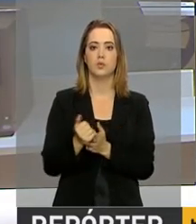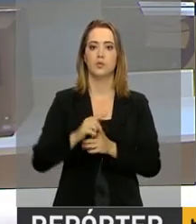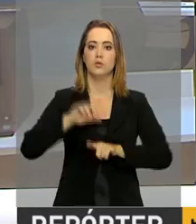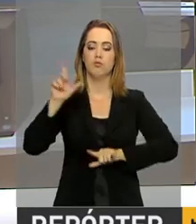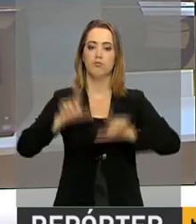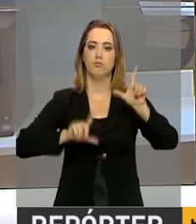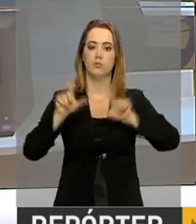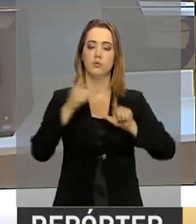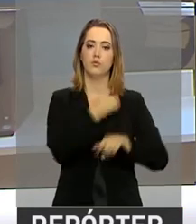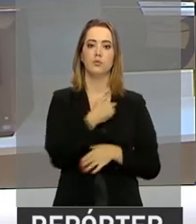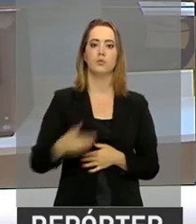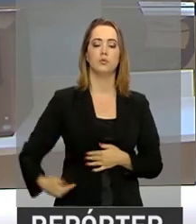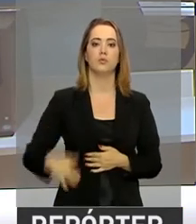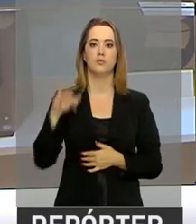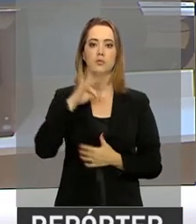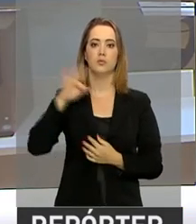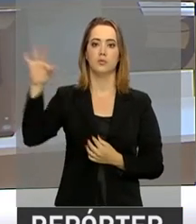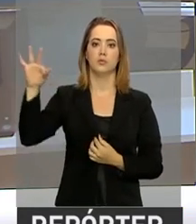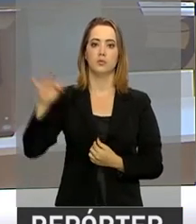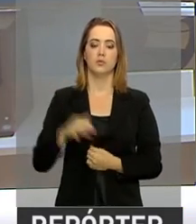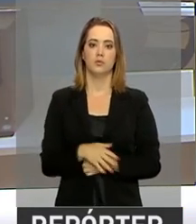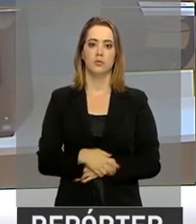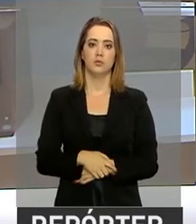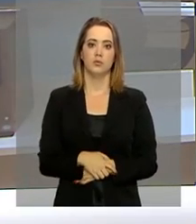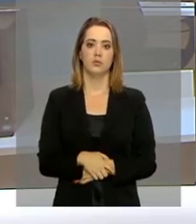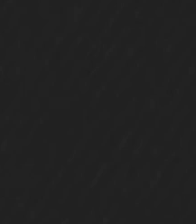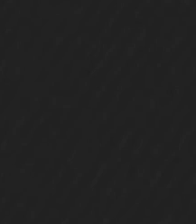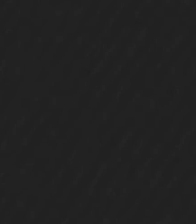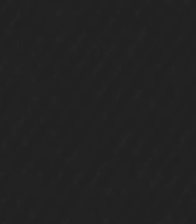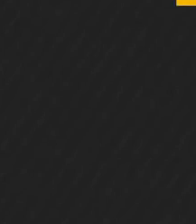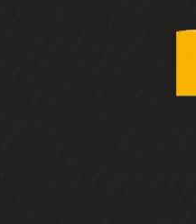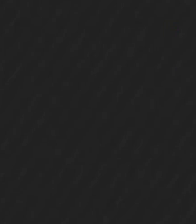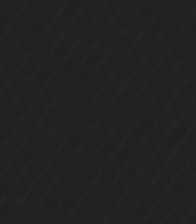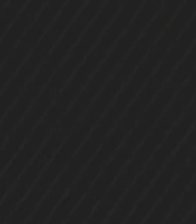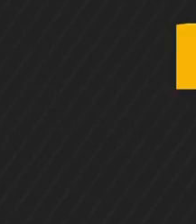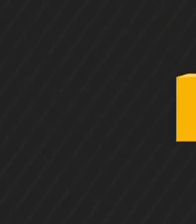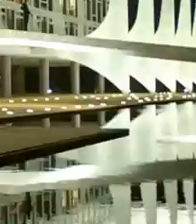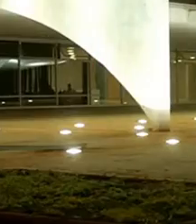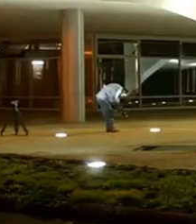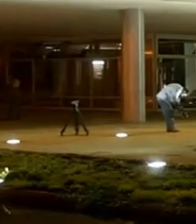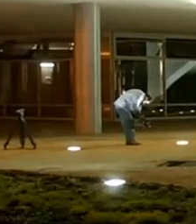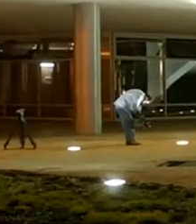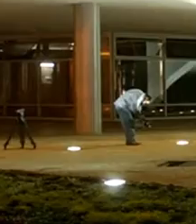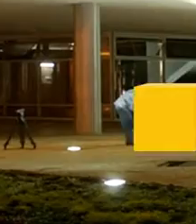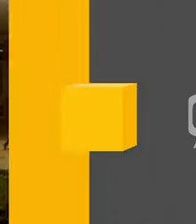Continue com a gente, NBR, a TV do Governo Federal.